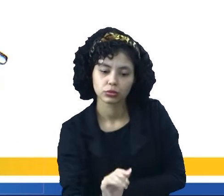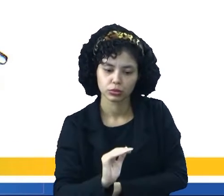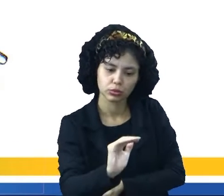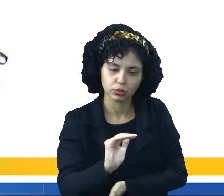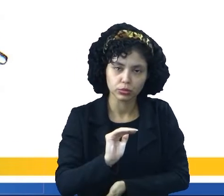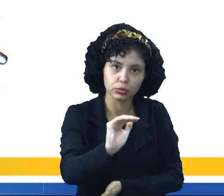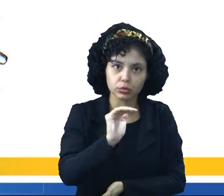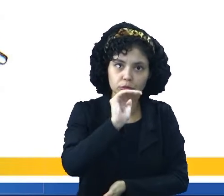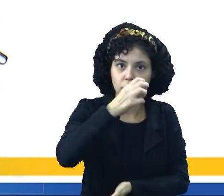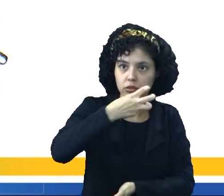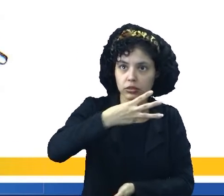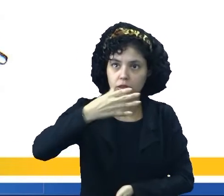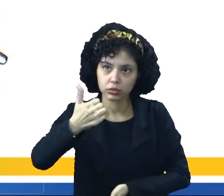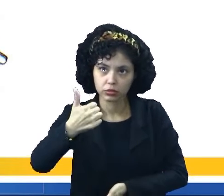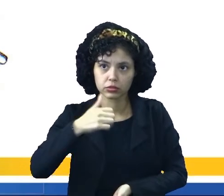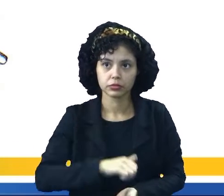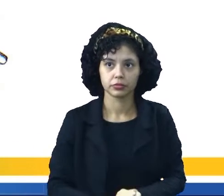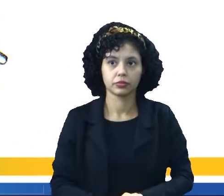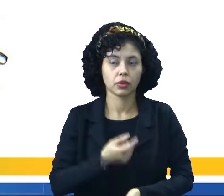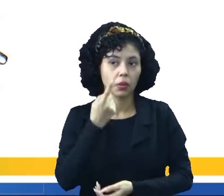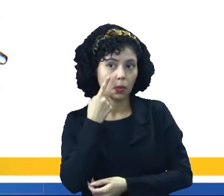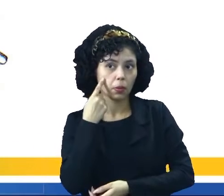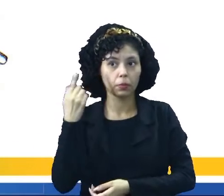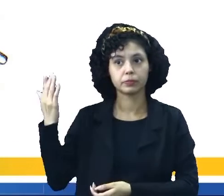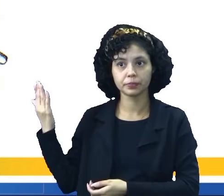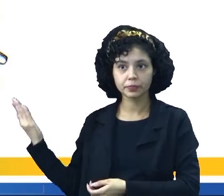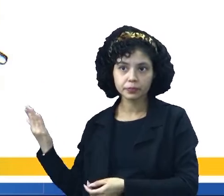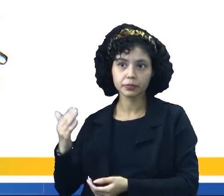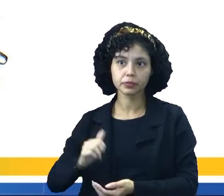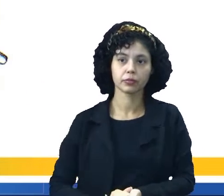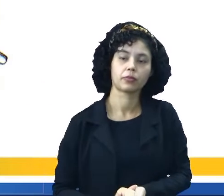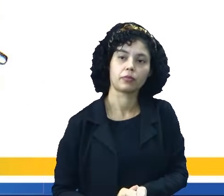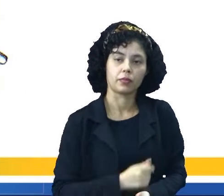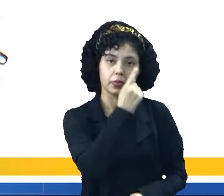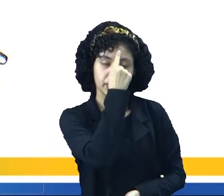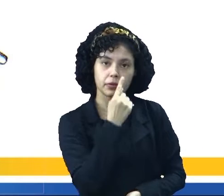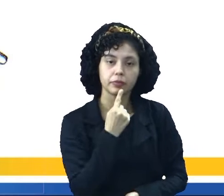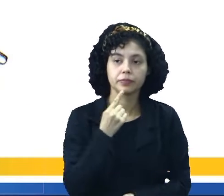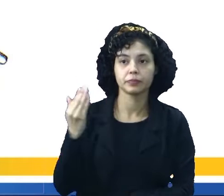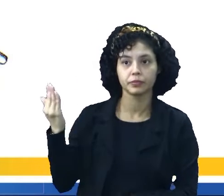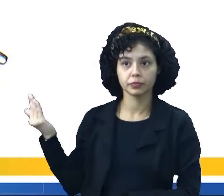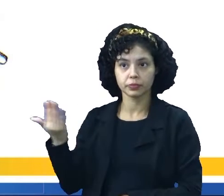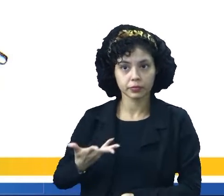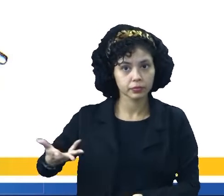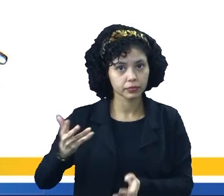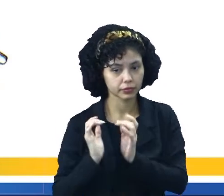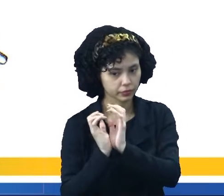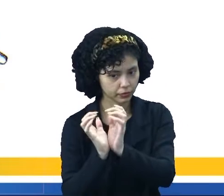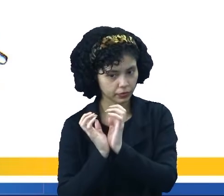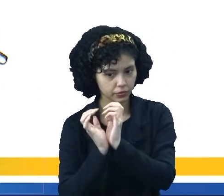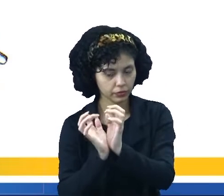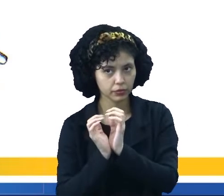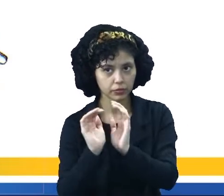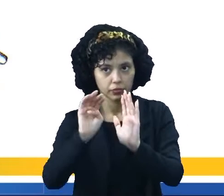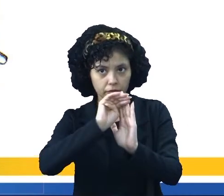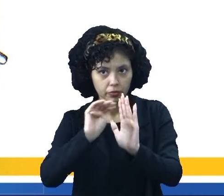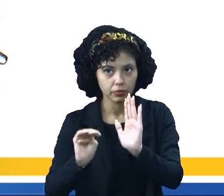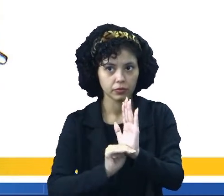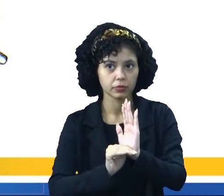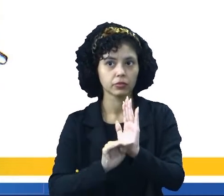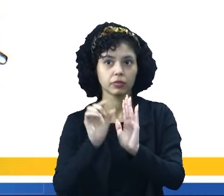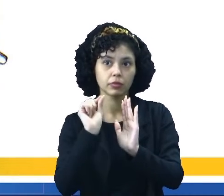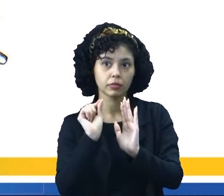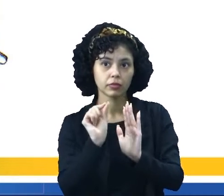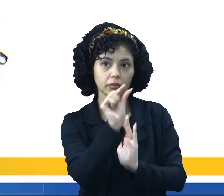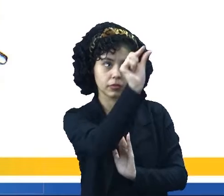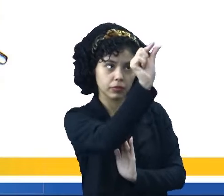de nervos raquidianos. Então olhem a figura. Nós temos aí na figura a base do cérebro. Bem à base do cérebro nós temos